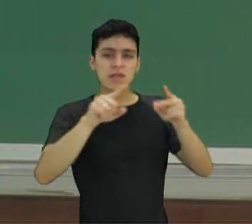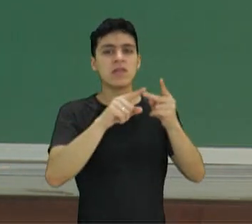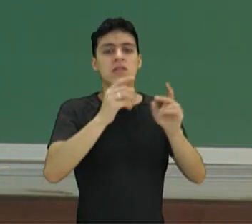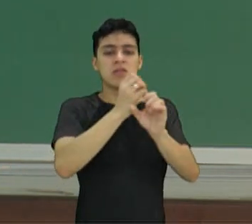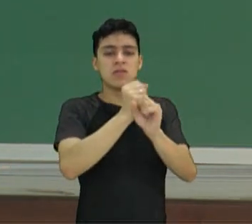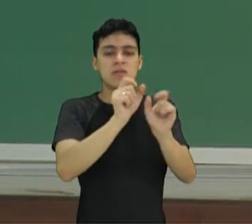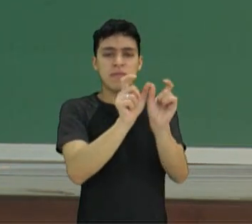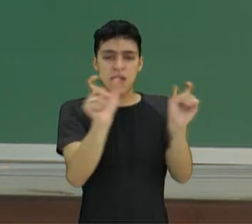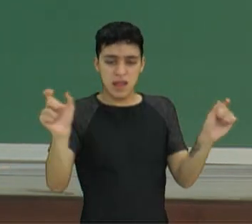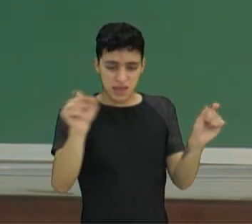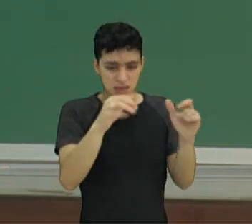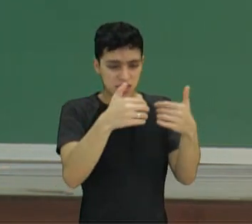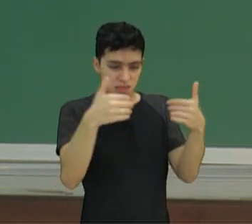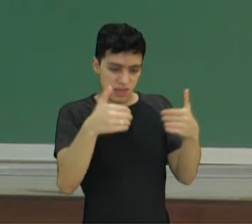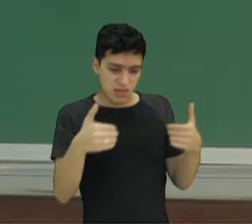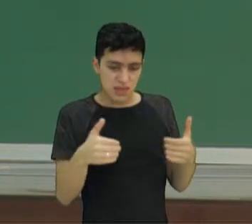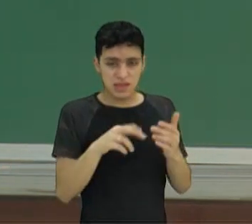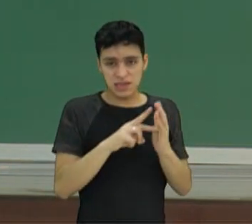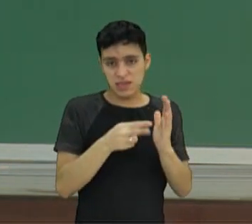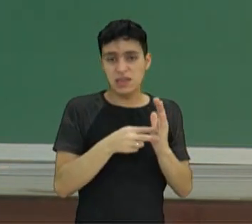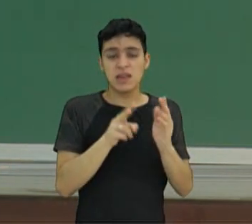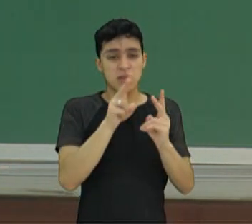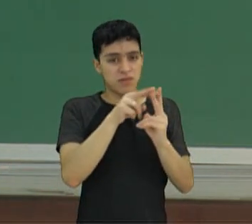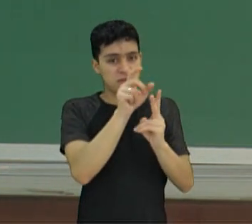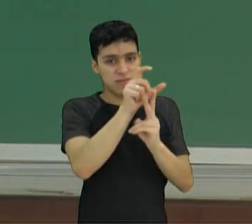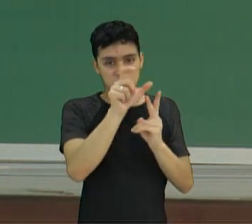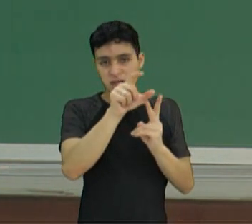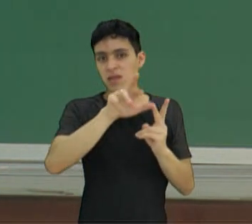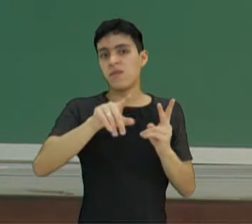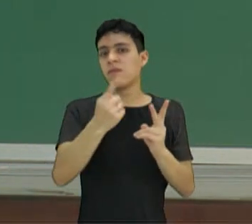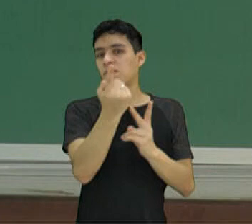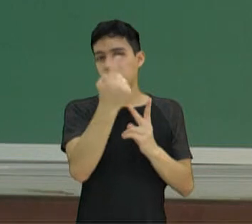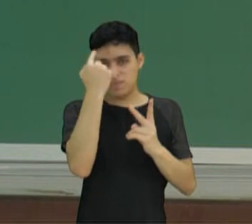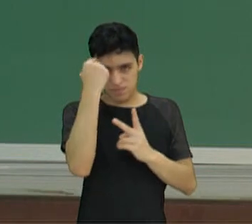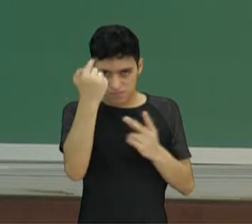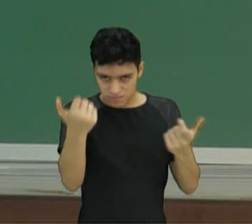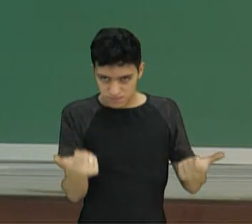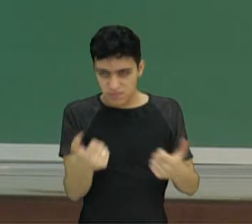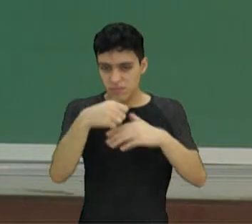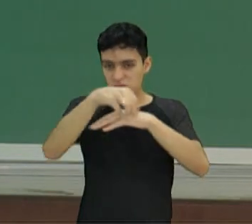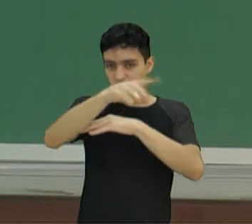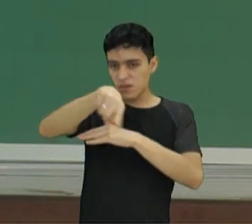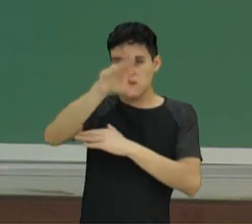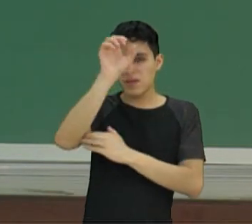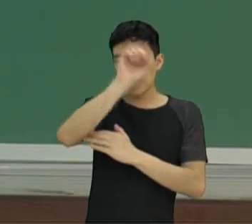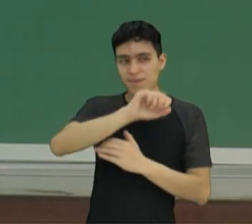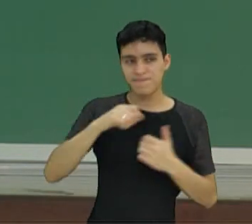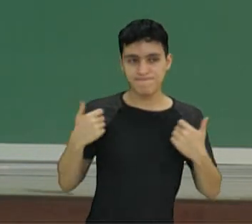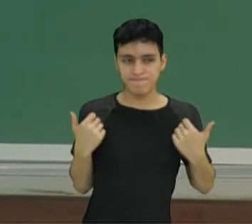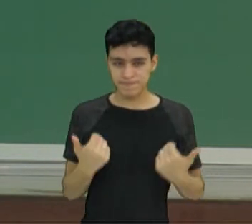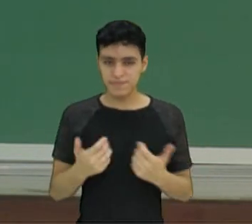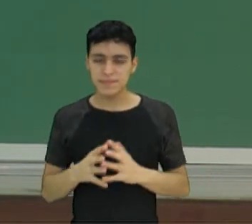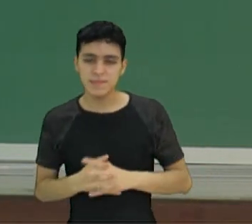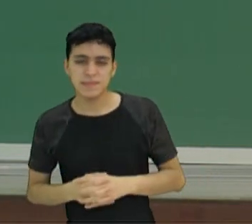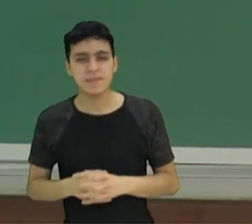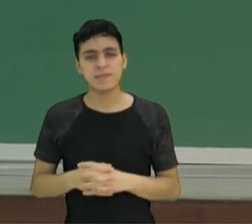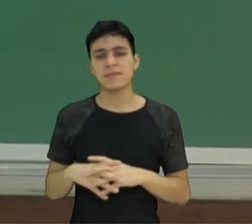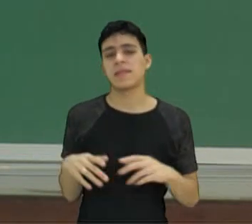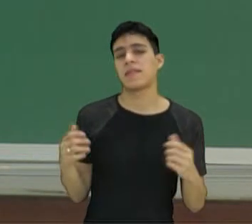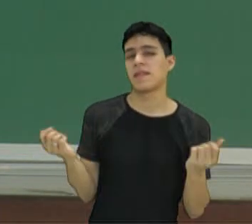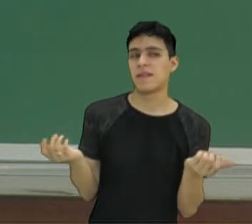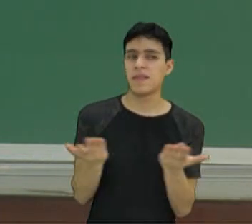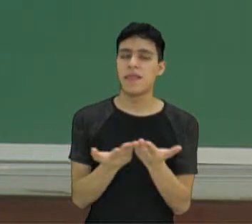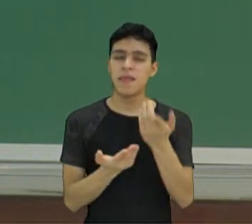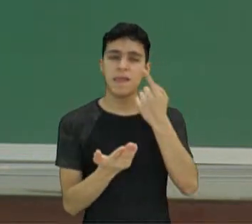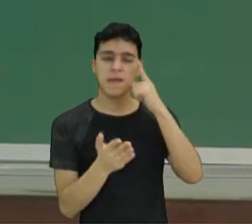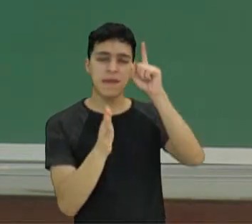você coloca separadinho, você tem duas palavras e não uma. Só uma dica para vocês, ok? Bora para o